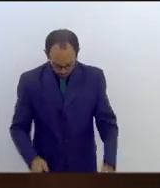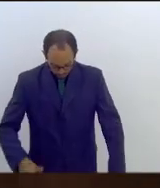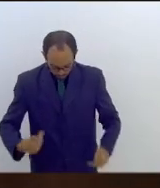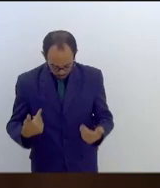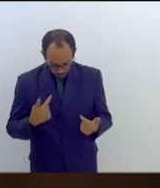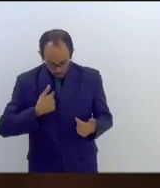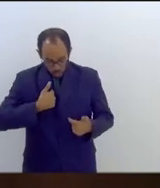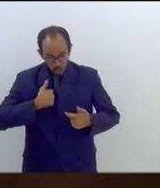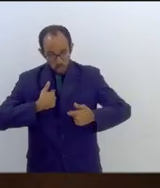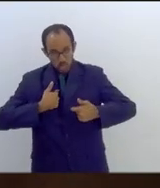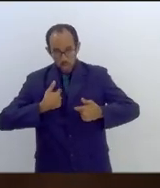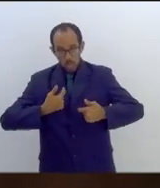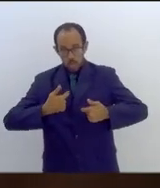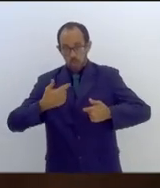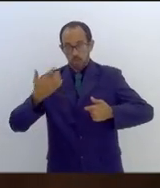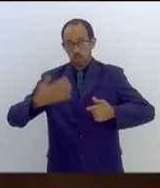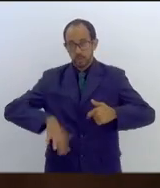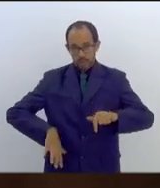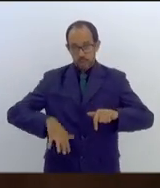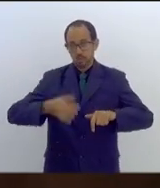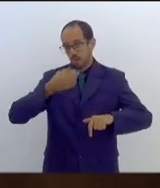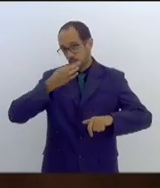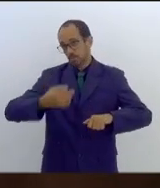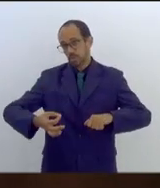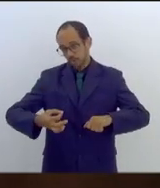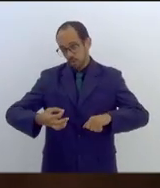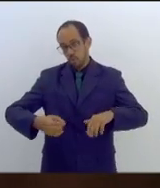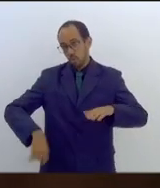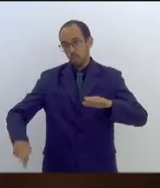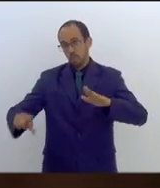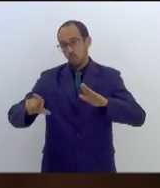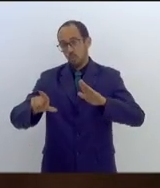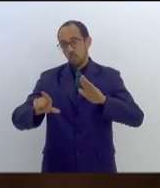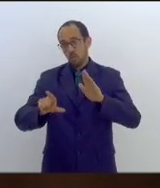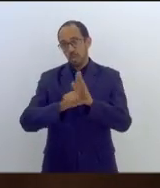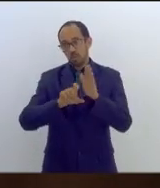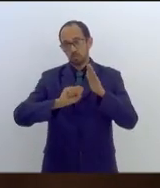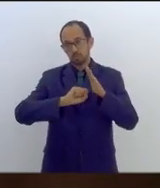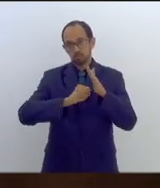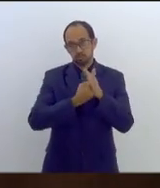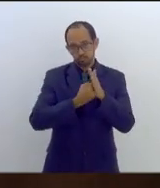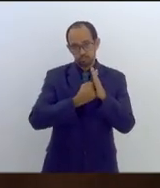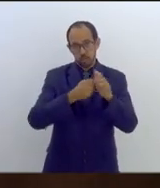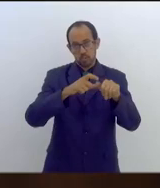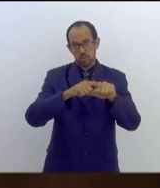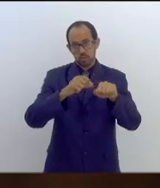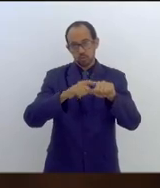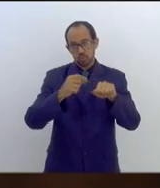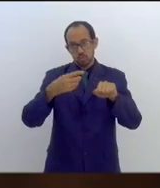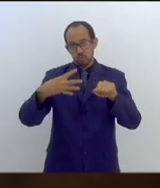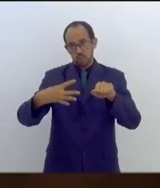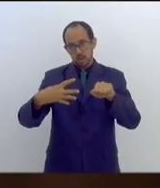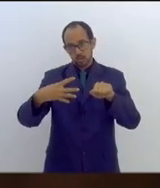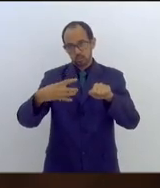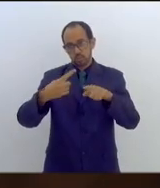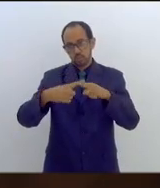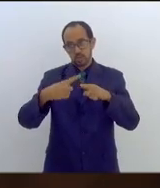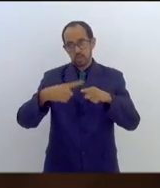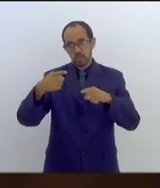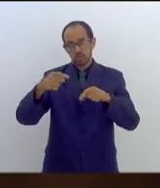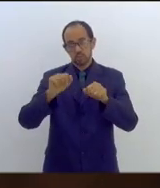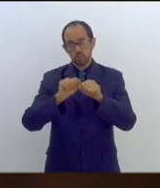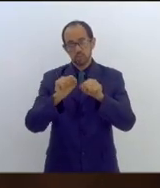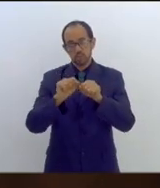eu não vou dar o parecer com a emenda supressiva ao artigo 4º, porque isto eu produzi como emenda